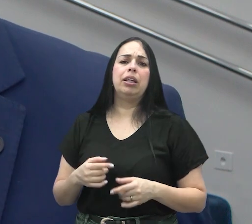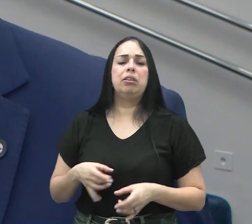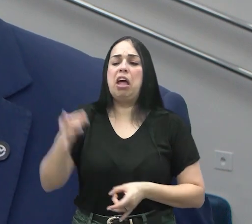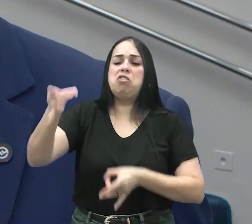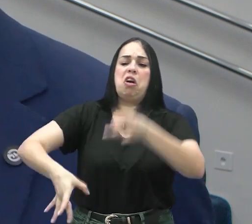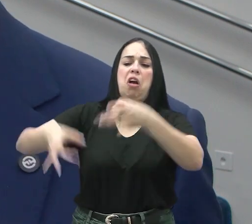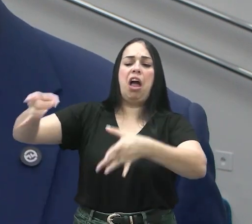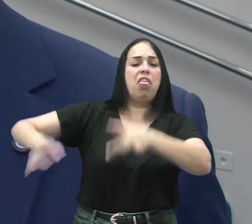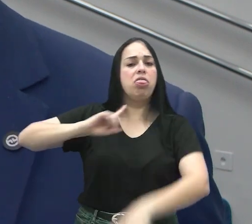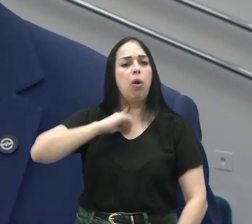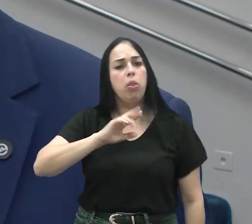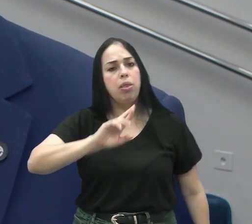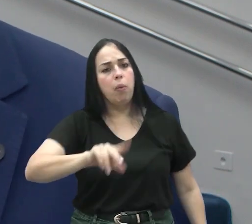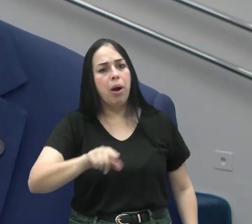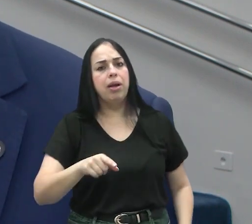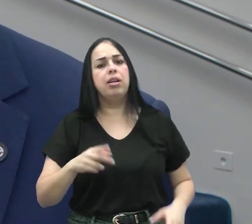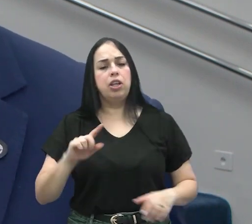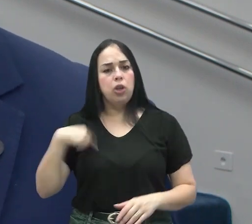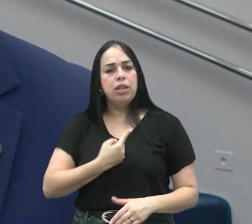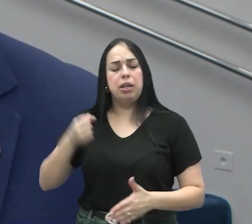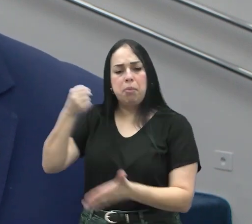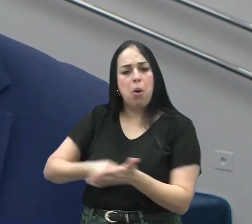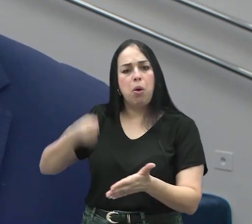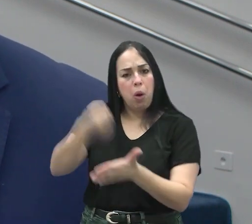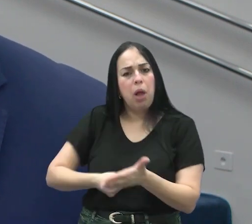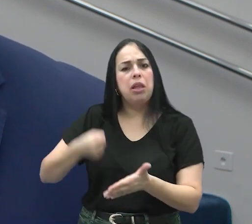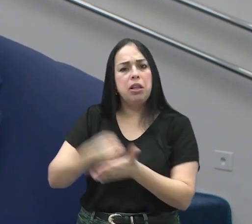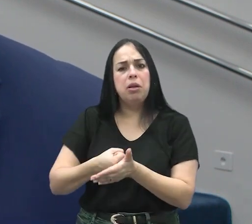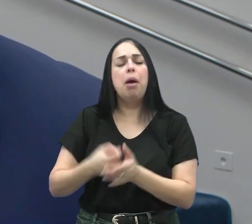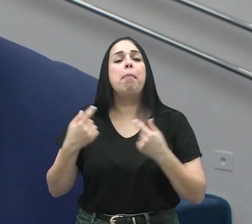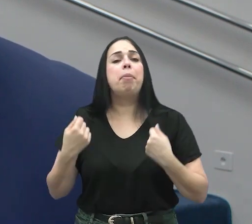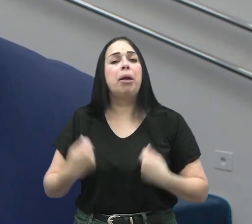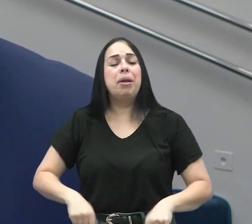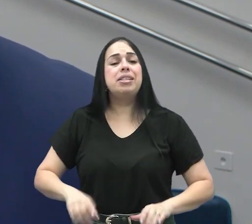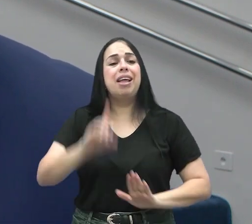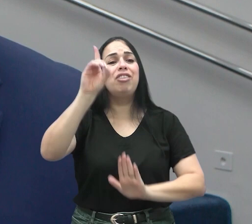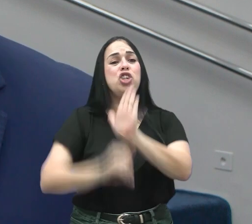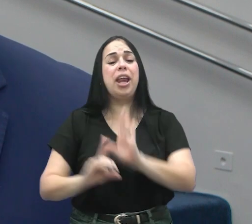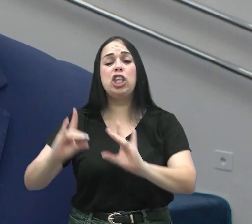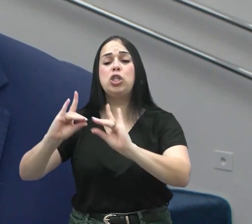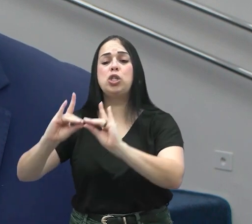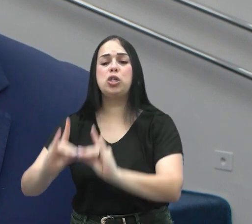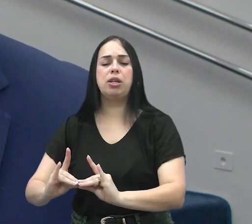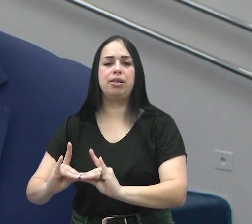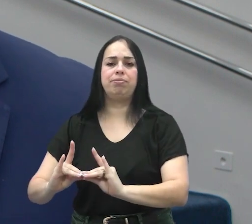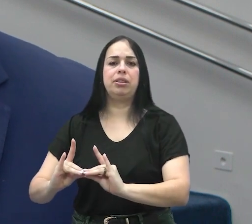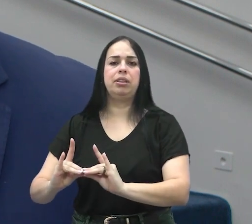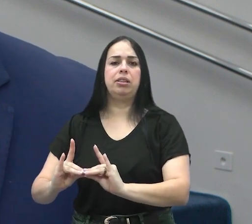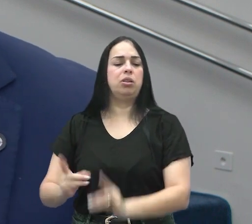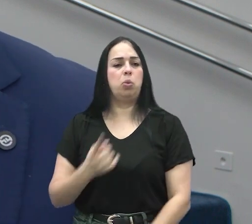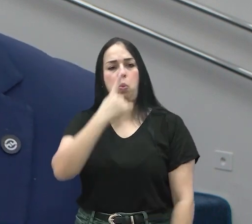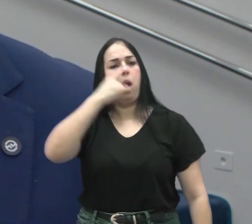parar de jogar vidas no lixo. Essa é a grande batalha nossa aqui dentro da casa, é garantir que essas mães